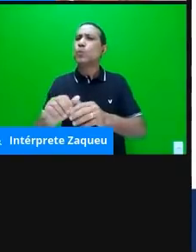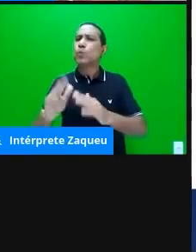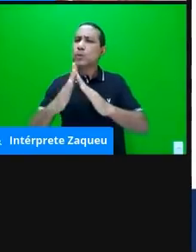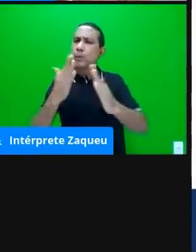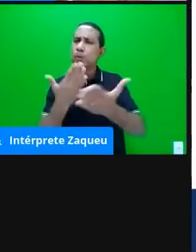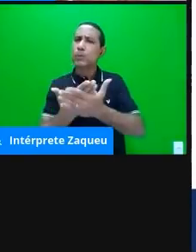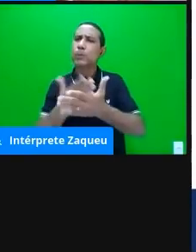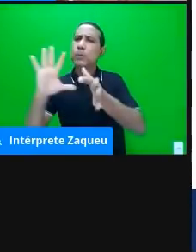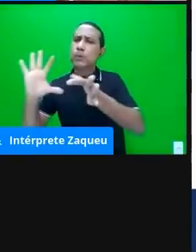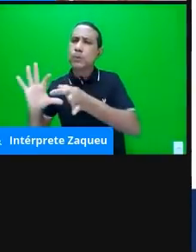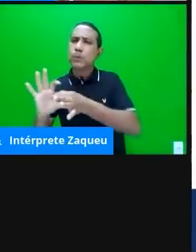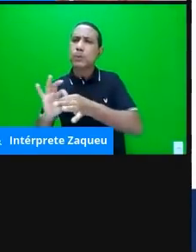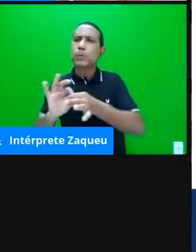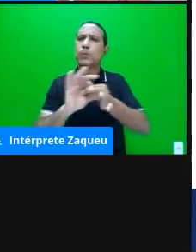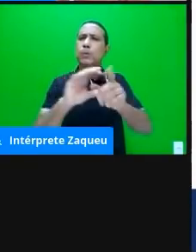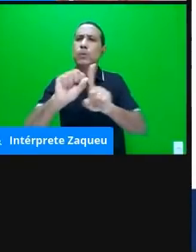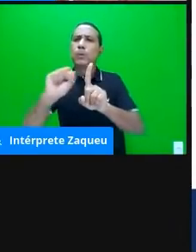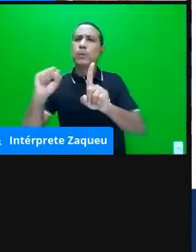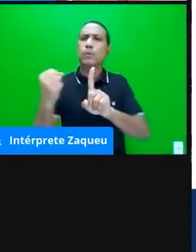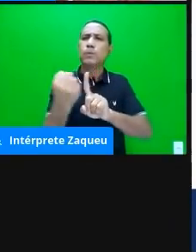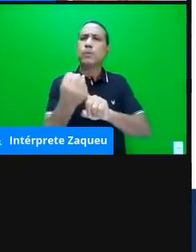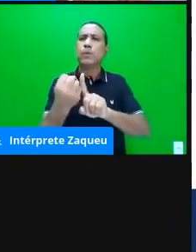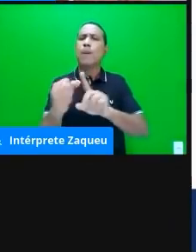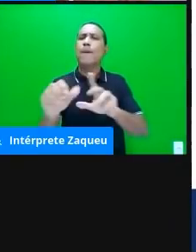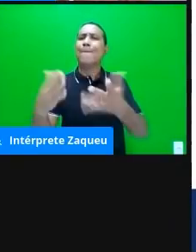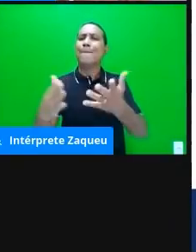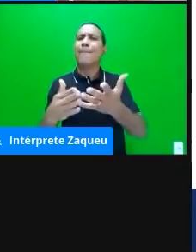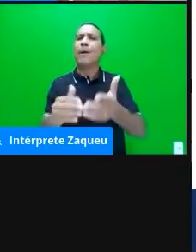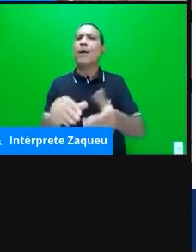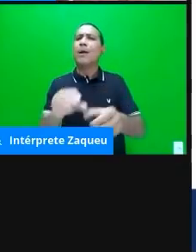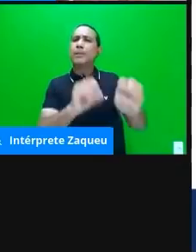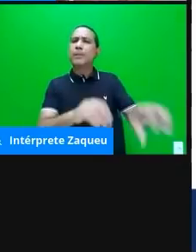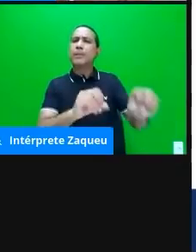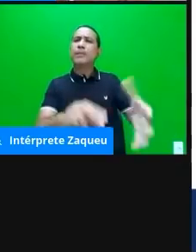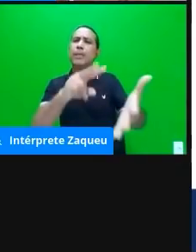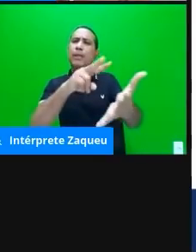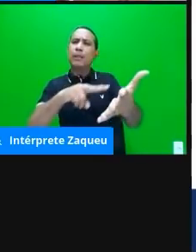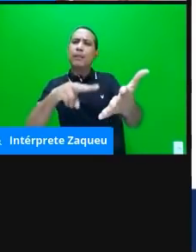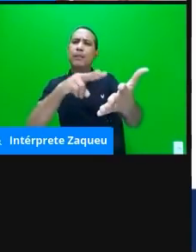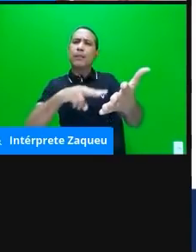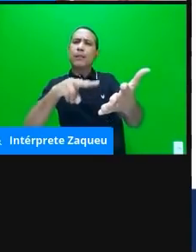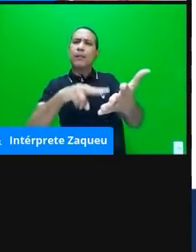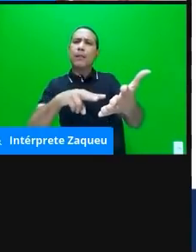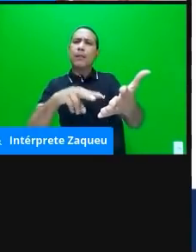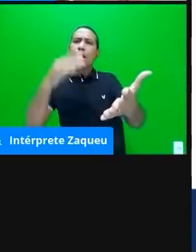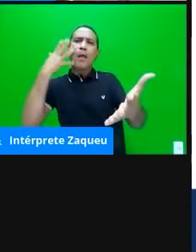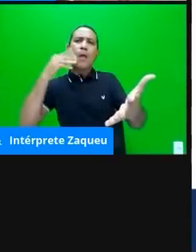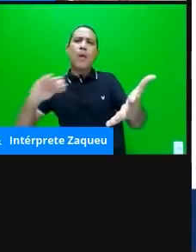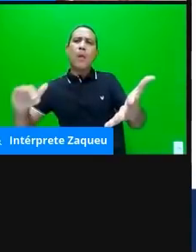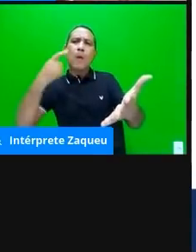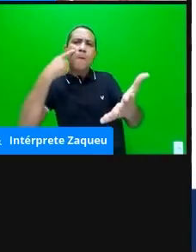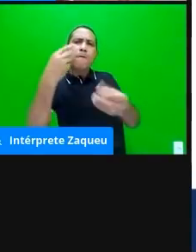contexto social para o ensino da leitura, para a criança ver o funcionamento